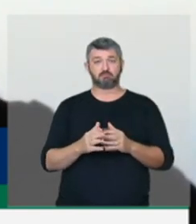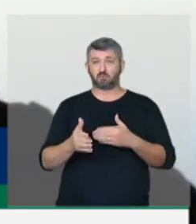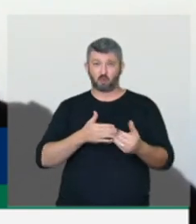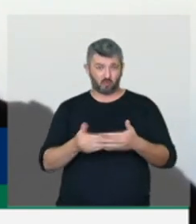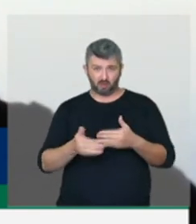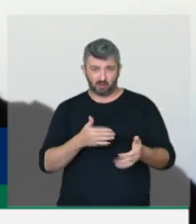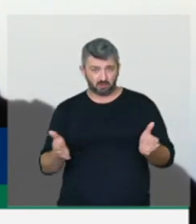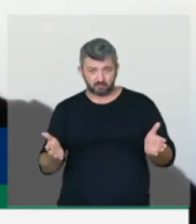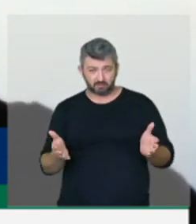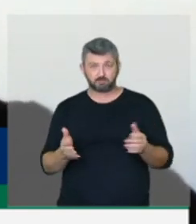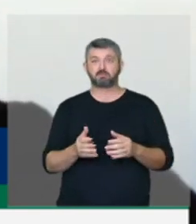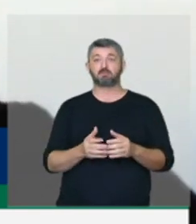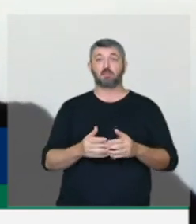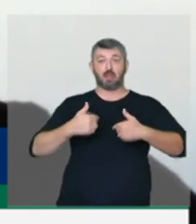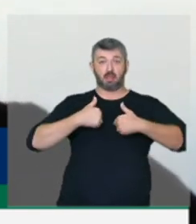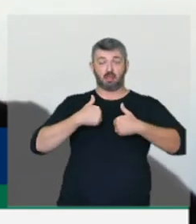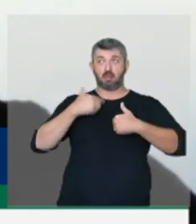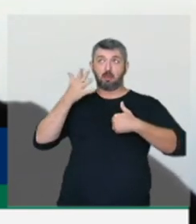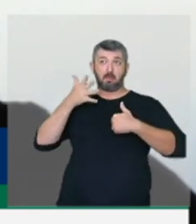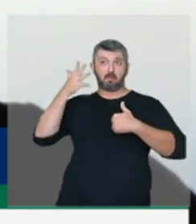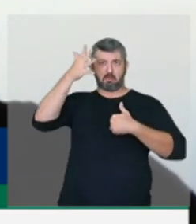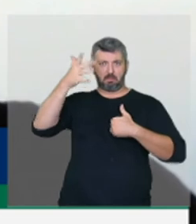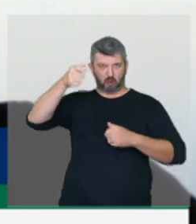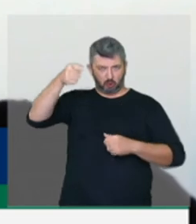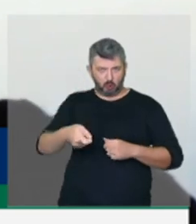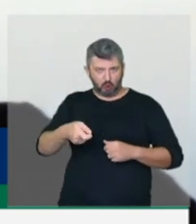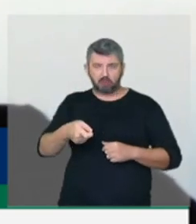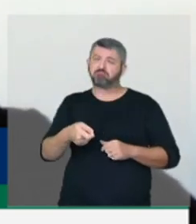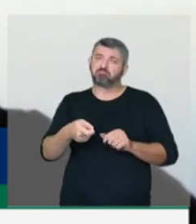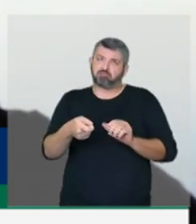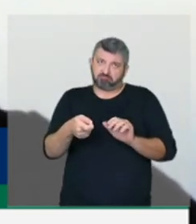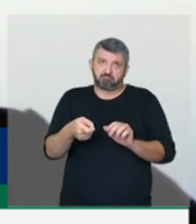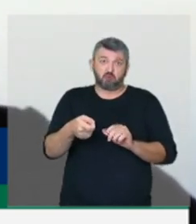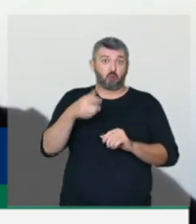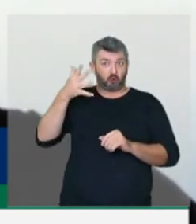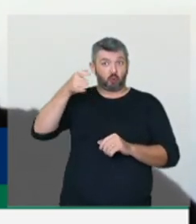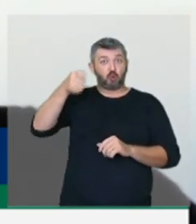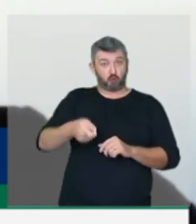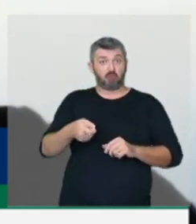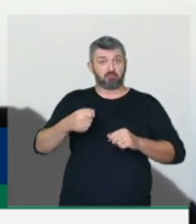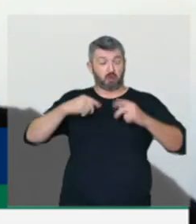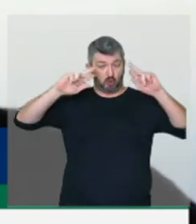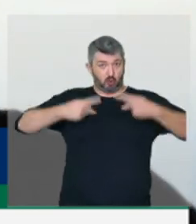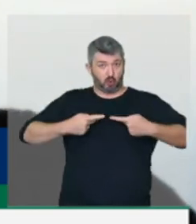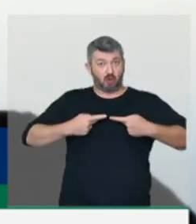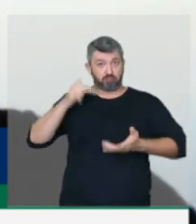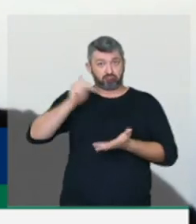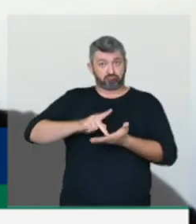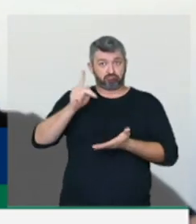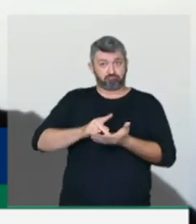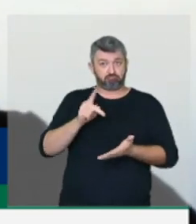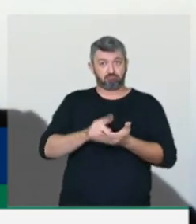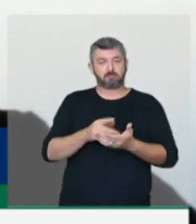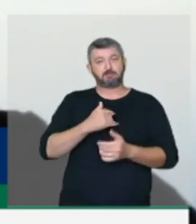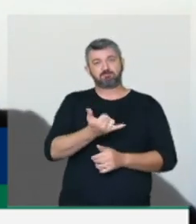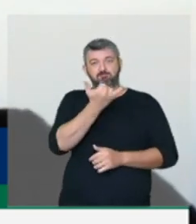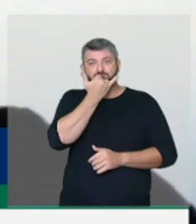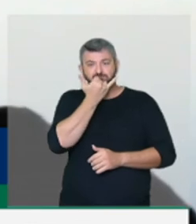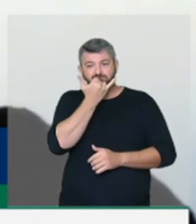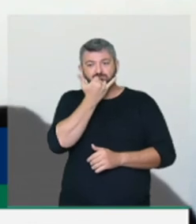seja, presidente, a minha fala pode ter sido dura, dura o suficiente. Reconheço e reconheço mais uma vez e mais uma vez peço